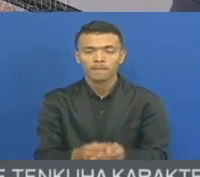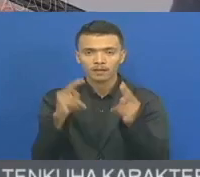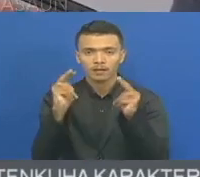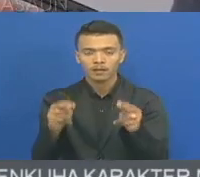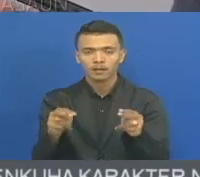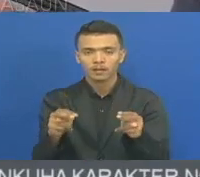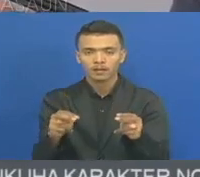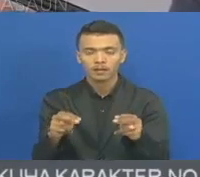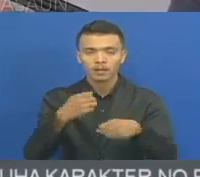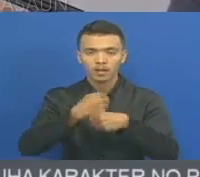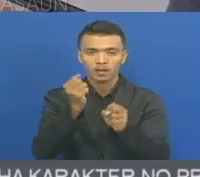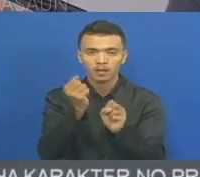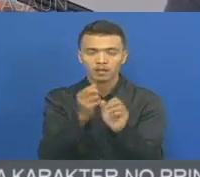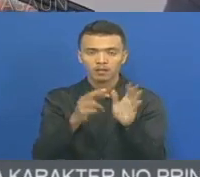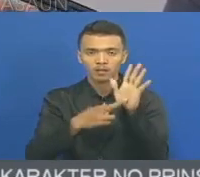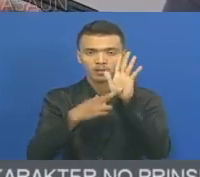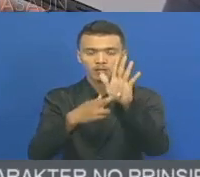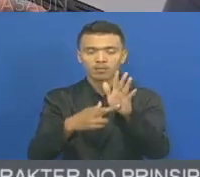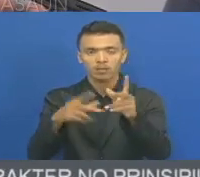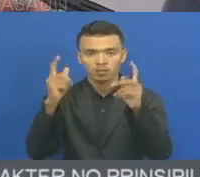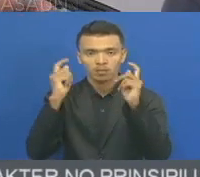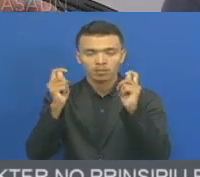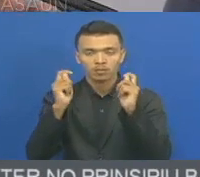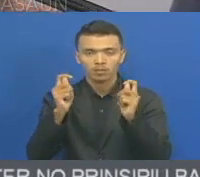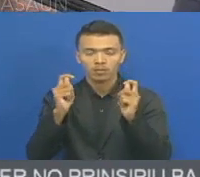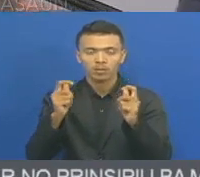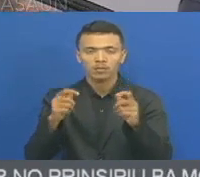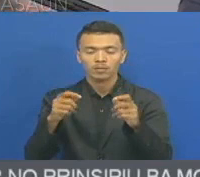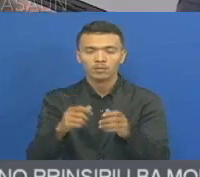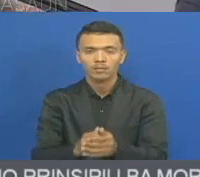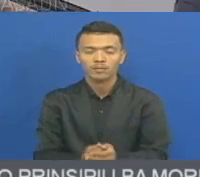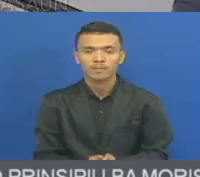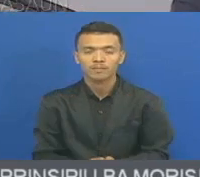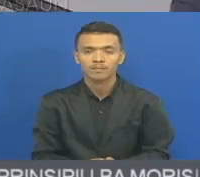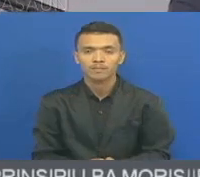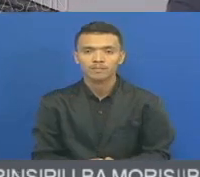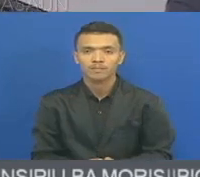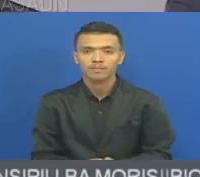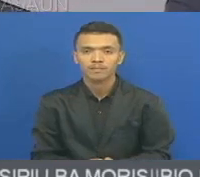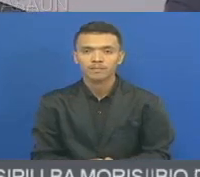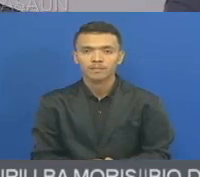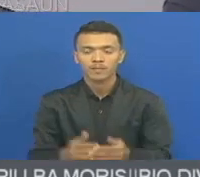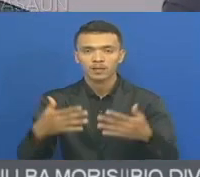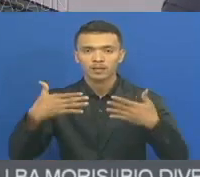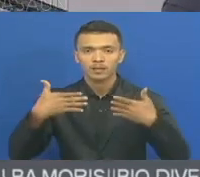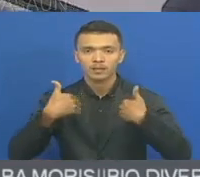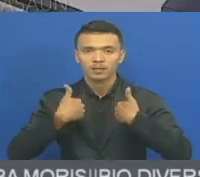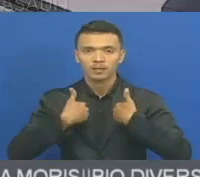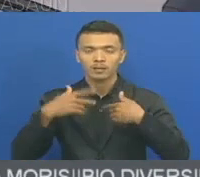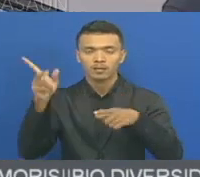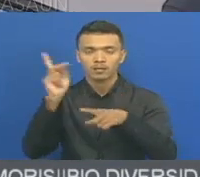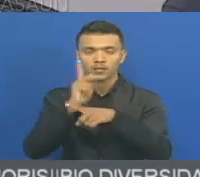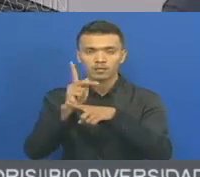ser o relatório, se tem que ser o teste para que a Nebanesso e